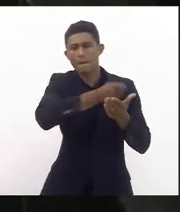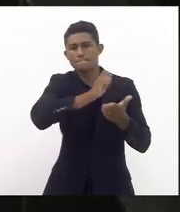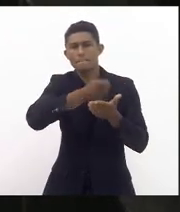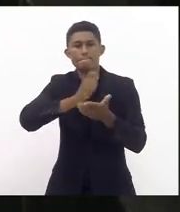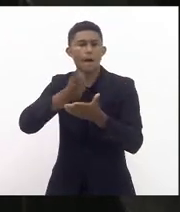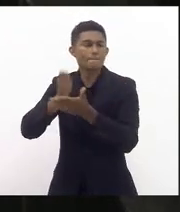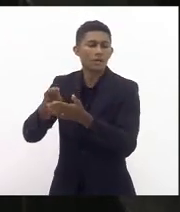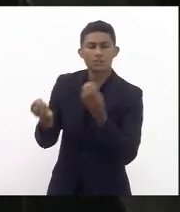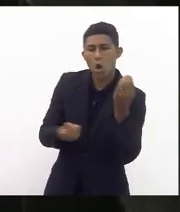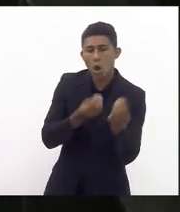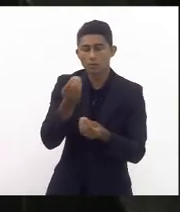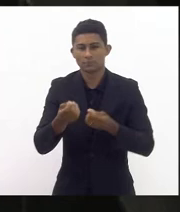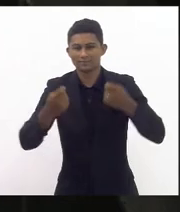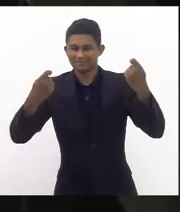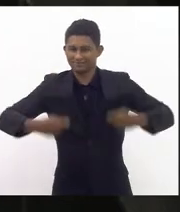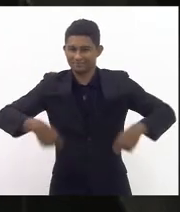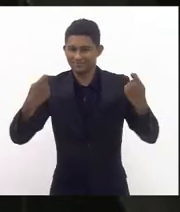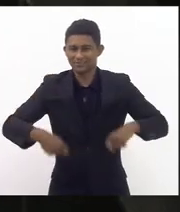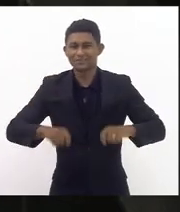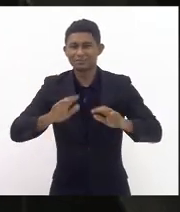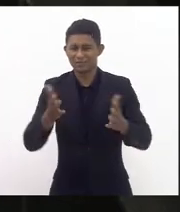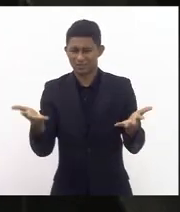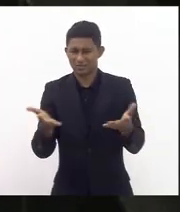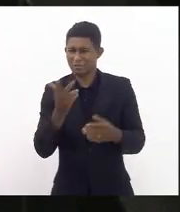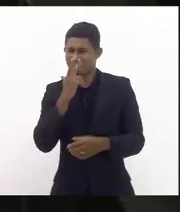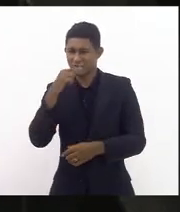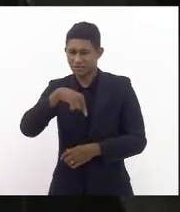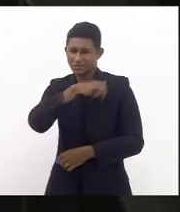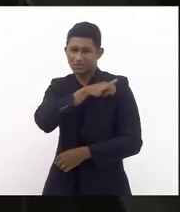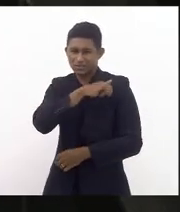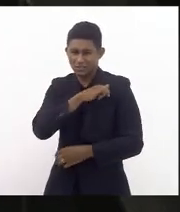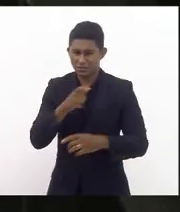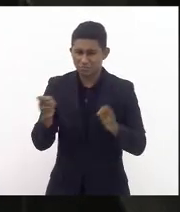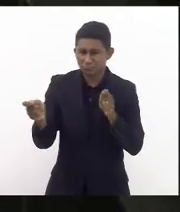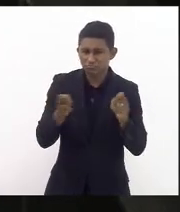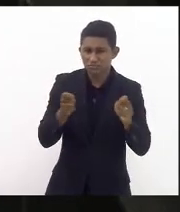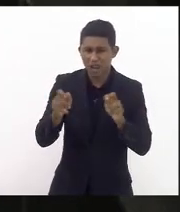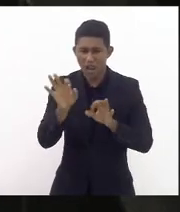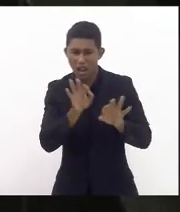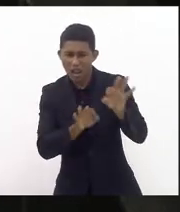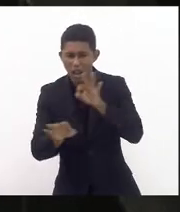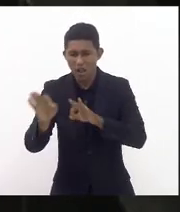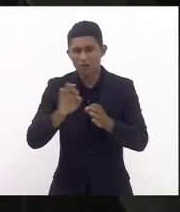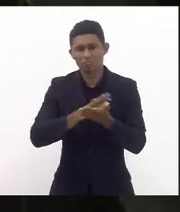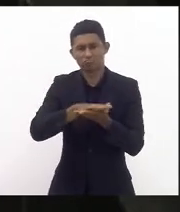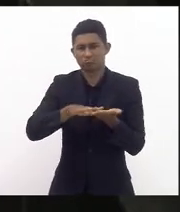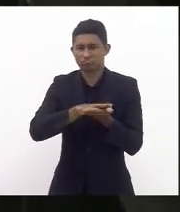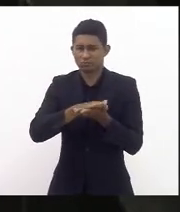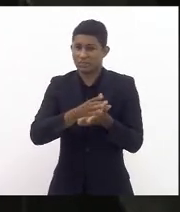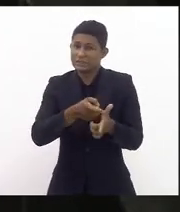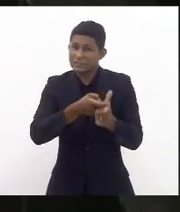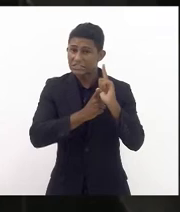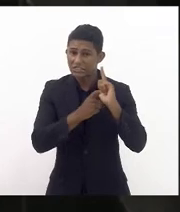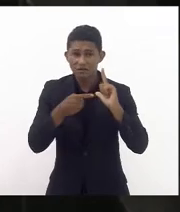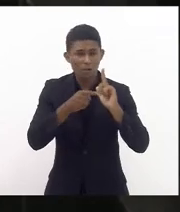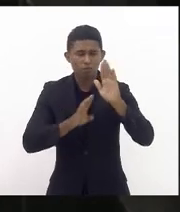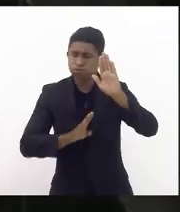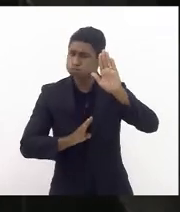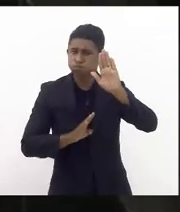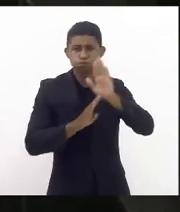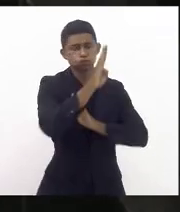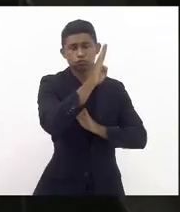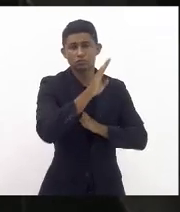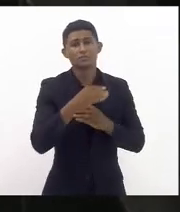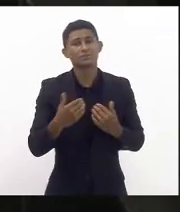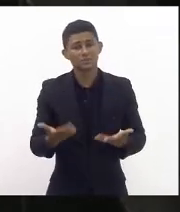sustentáveis, definitivamente não parece ser o caso do Rio de Janeiro, que tem um endividamento muito alto, que entrou no regime de